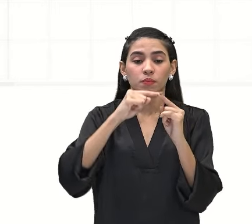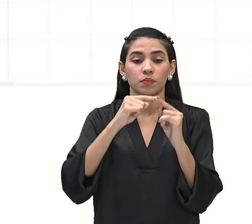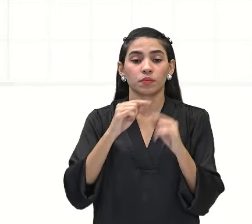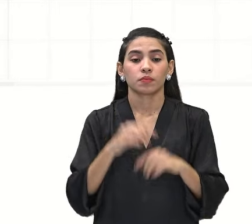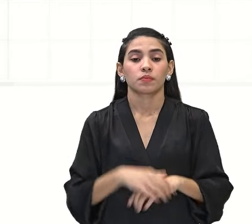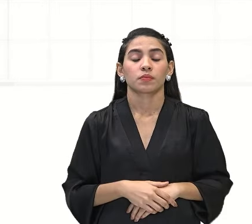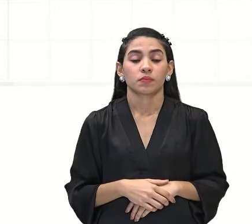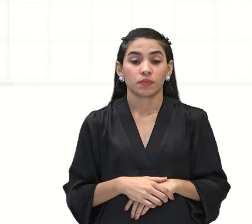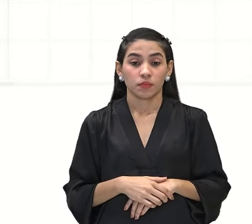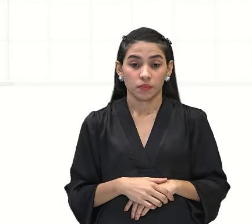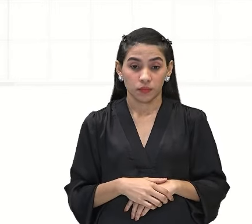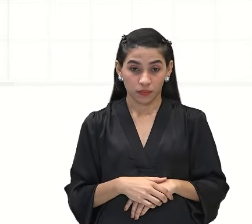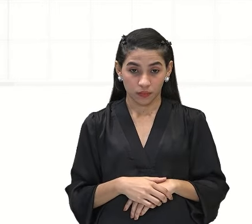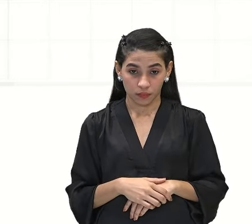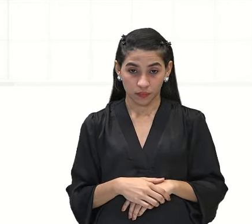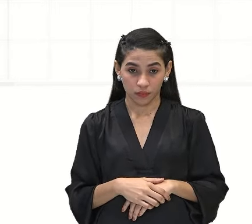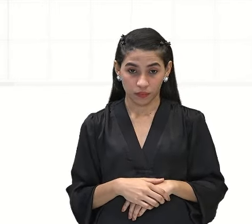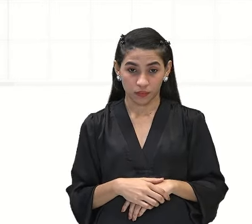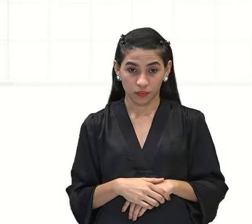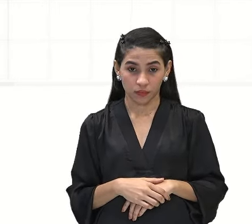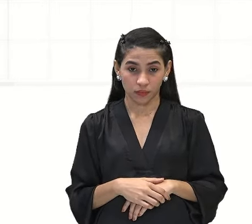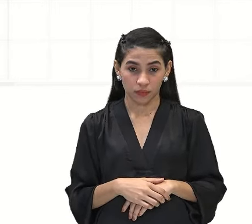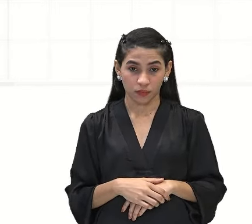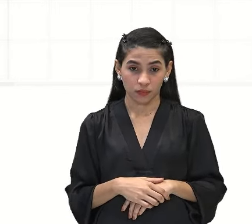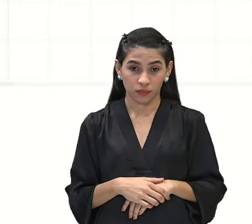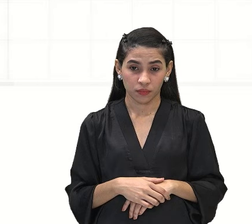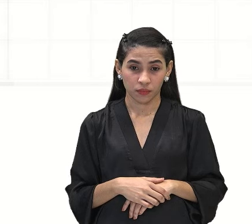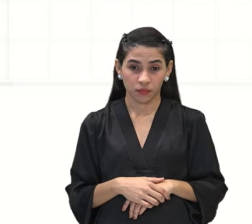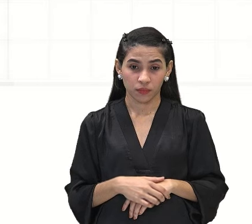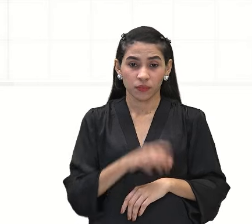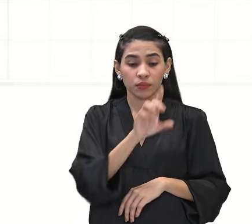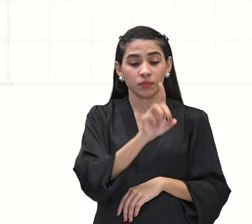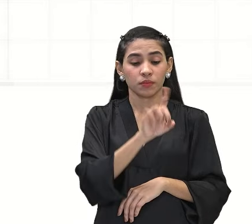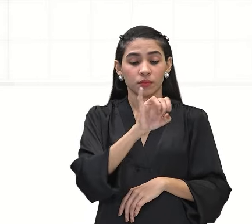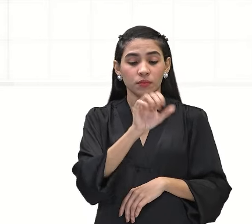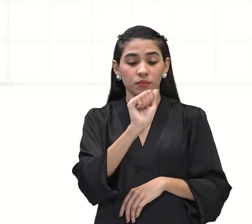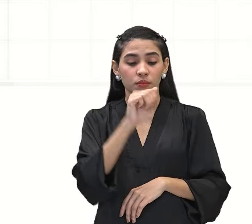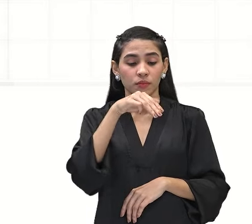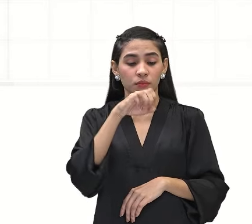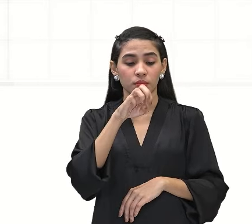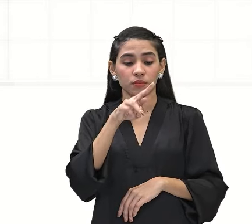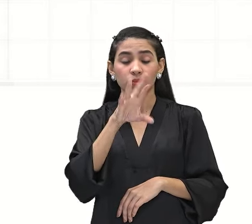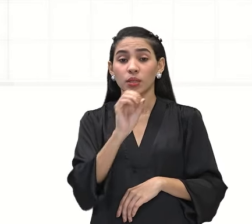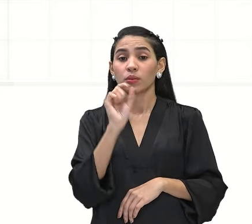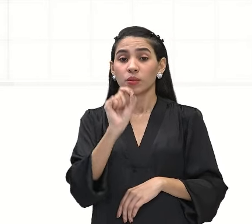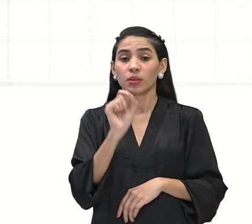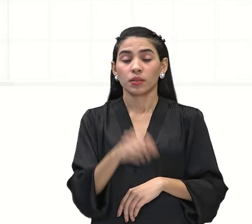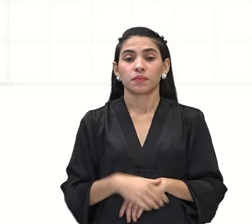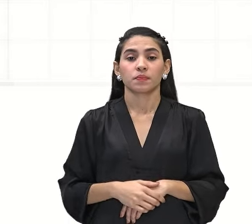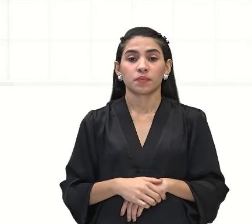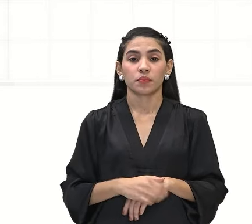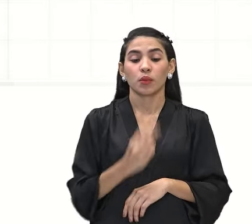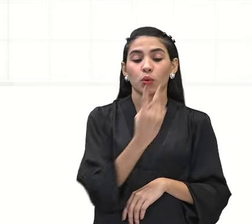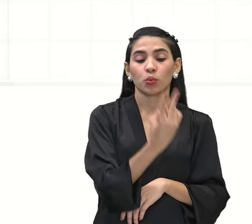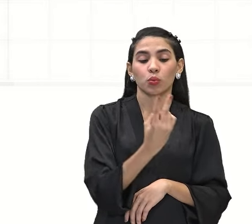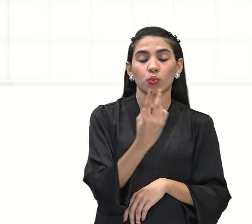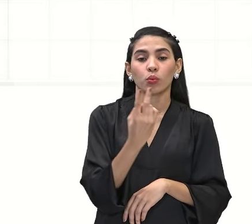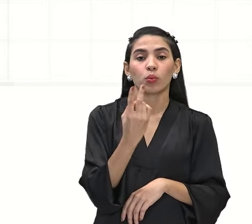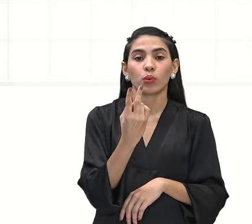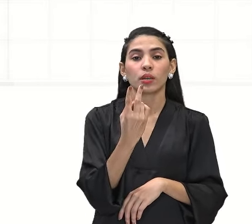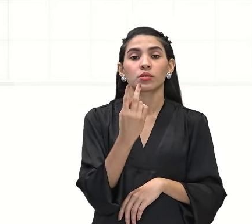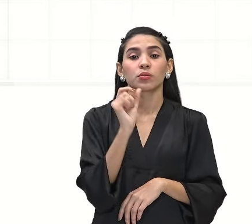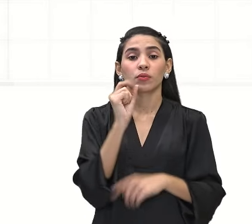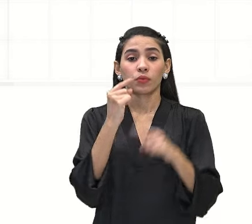beleza então vamos começar por aqui ó tá sendo dado o diâmetro o que que é o diâmetro é duas vezes o